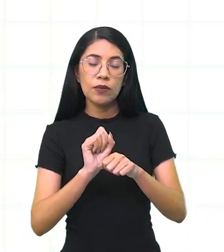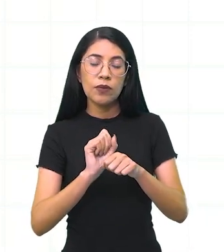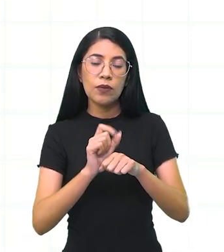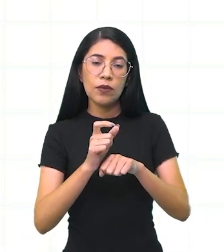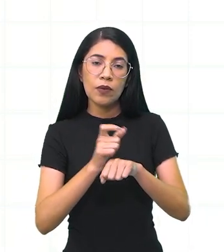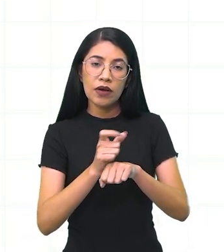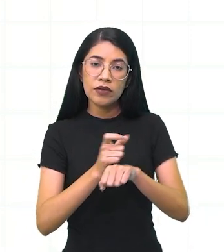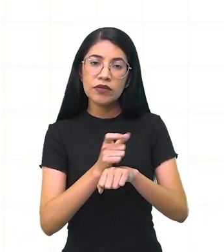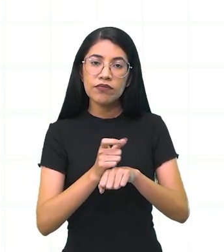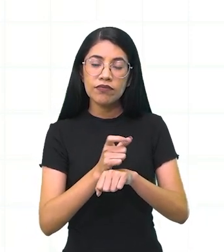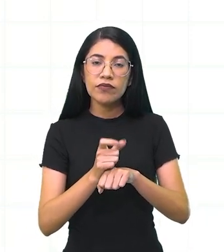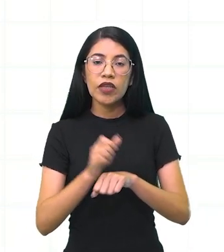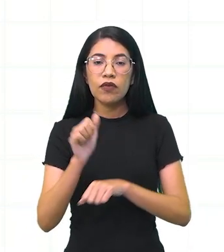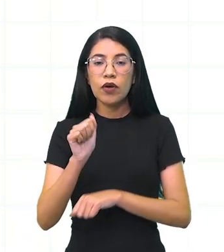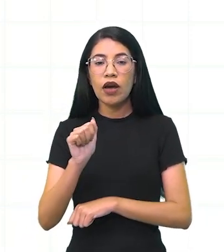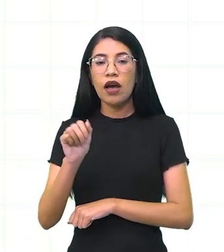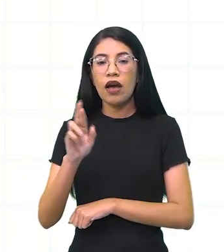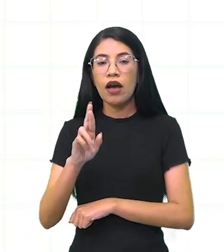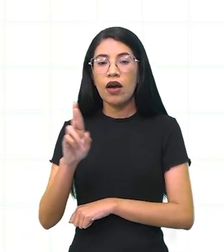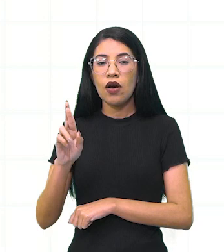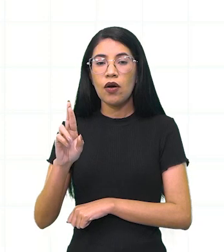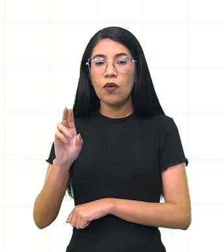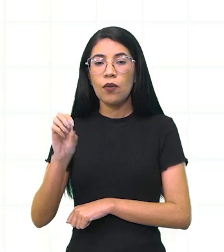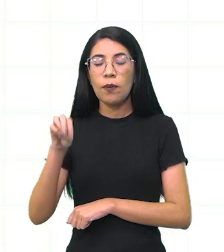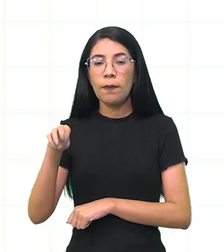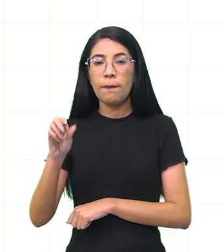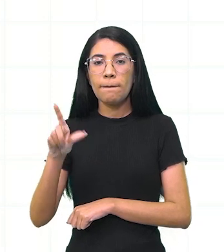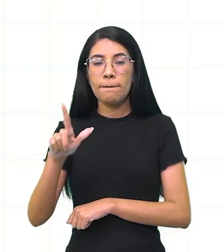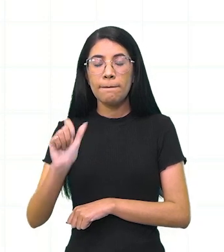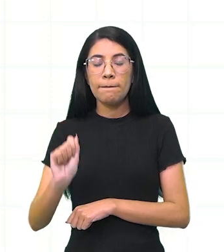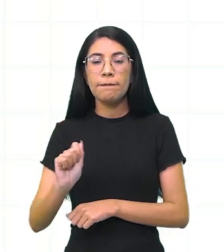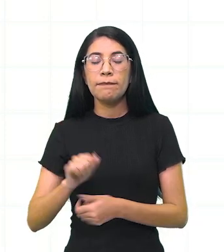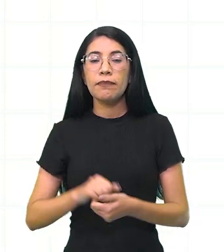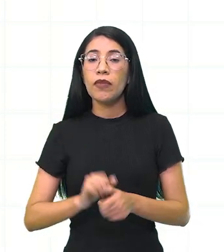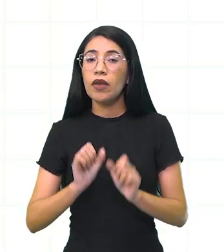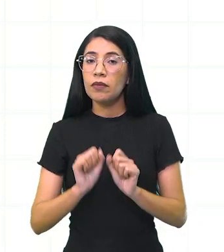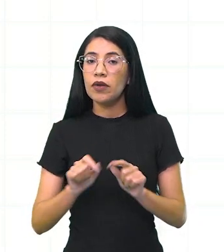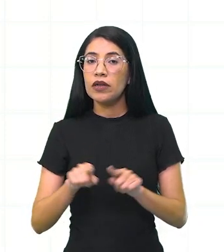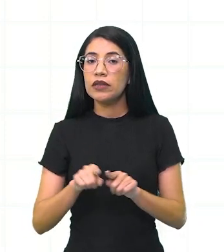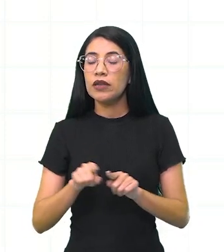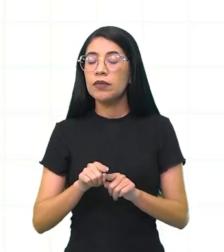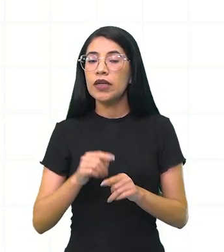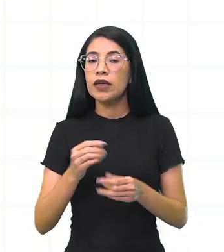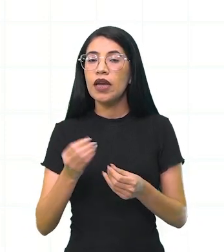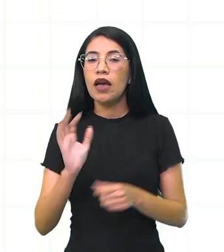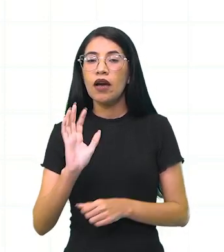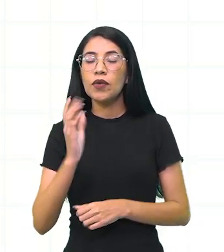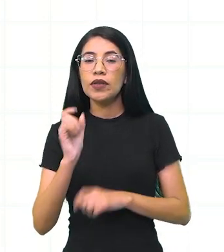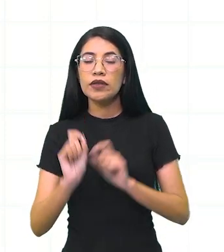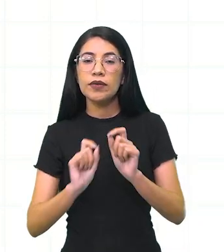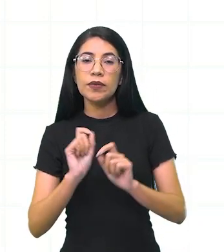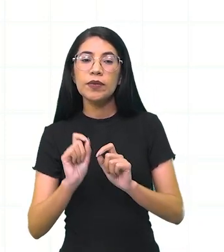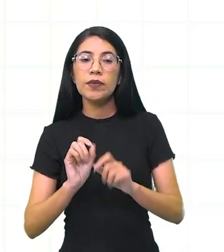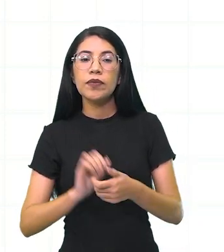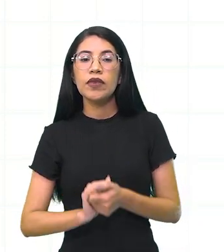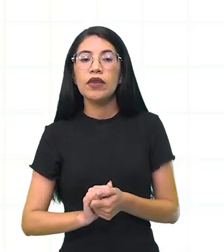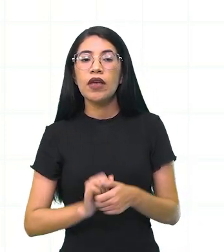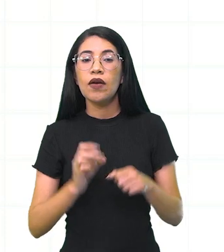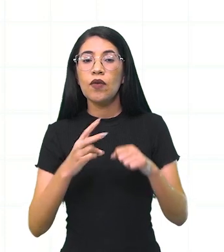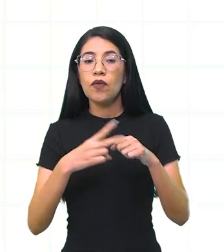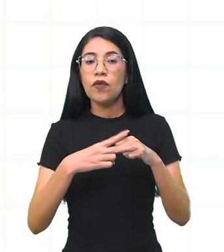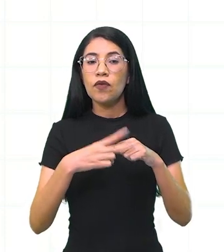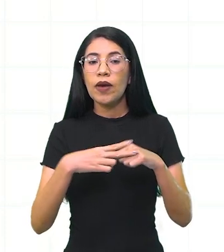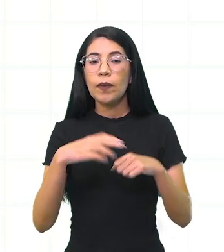adjetivo arrumada, certo? E aí pode acontecer também daqui, do verbo